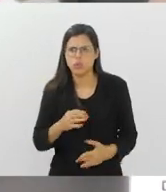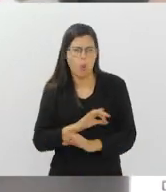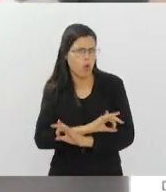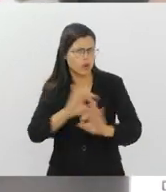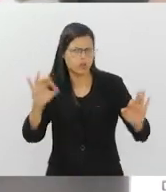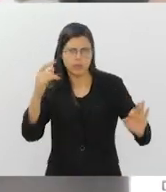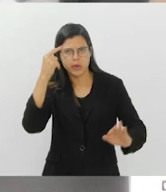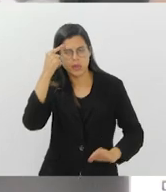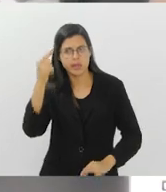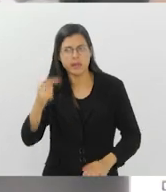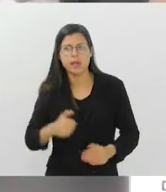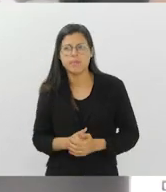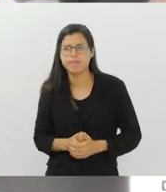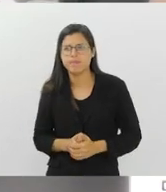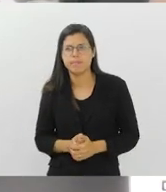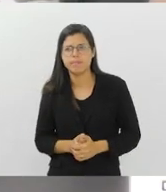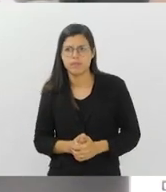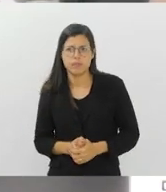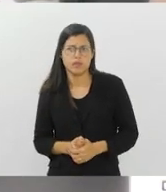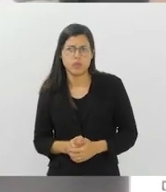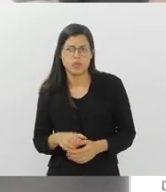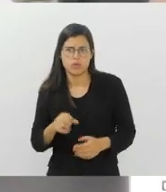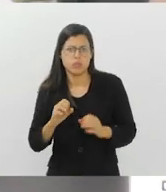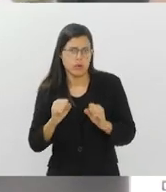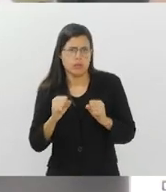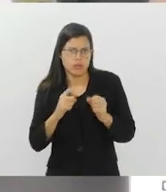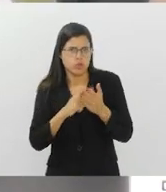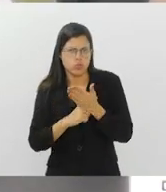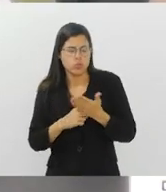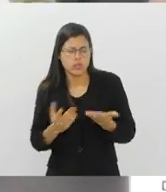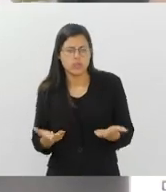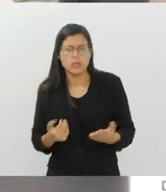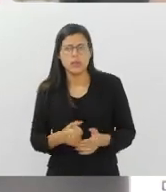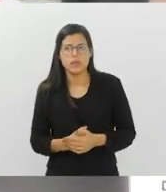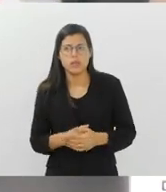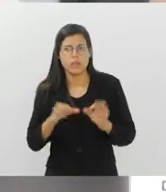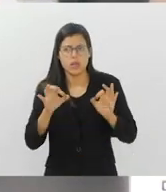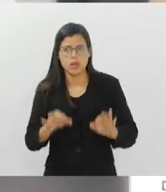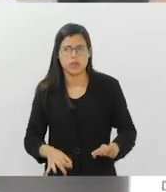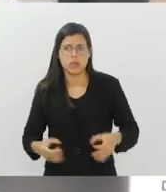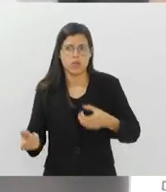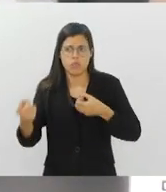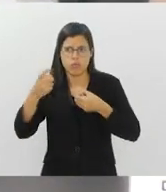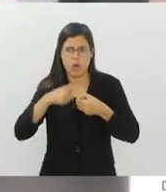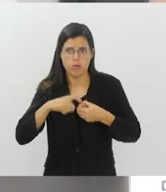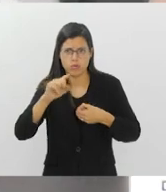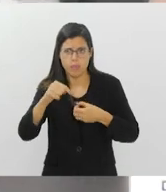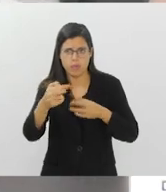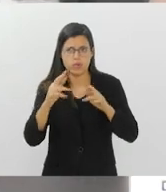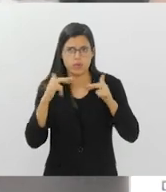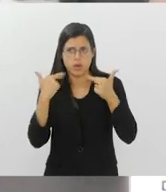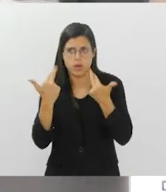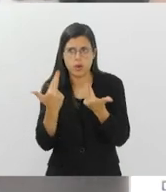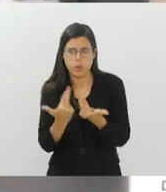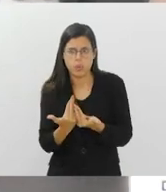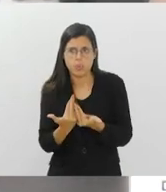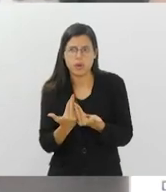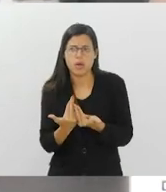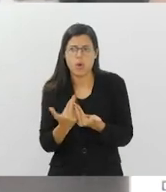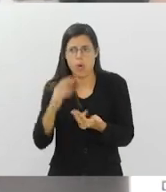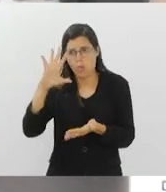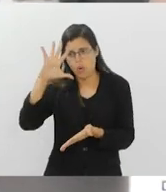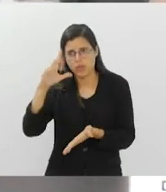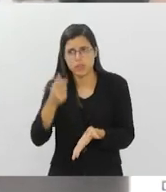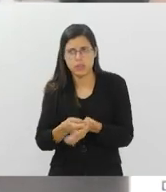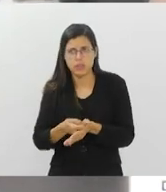medida. Isso nos atende, tenho certeza. E retornem para a próxima reunião imbuídos desta decisão e